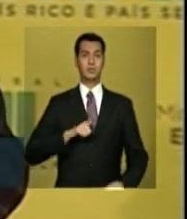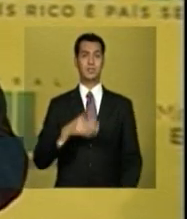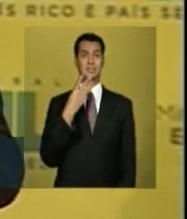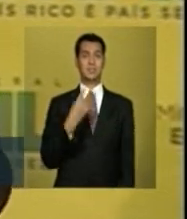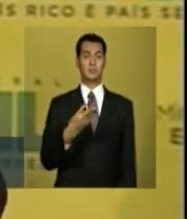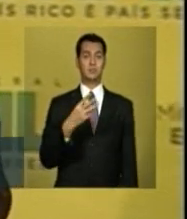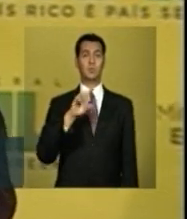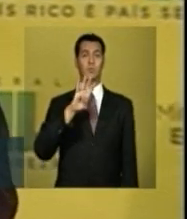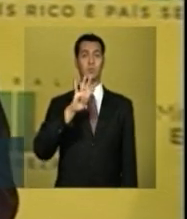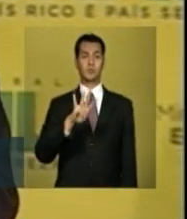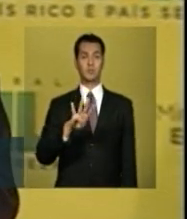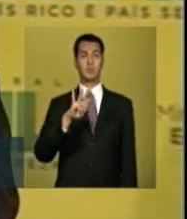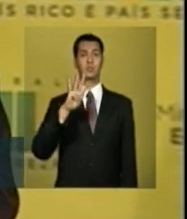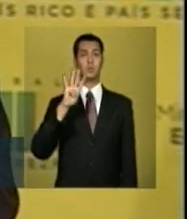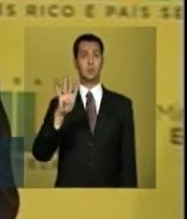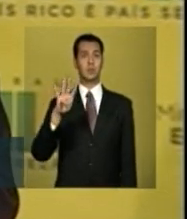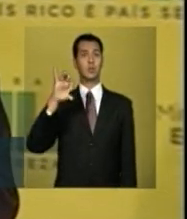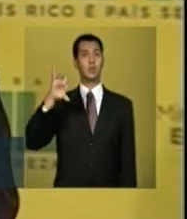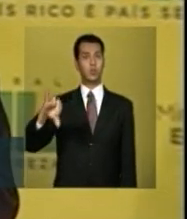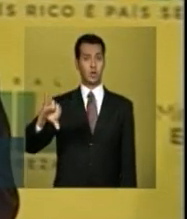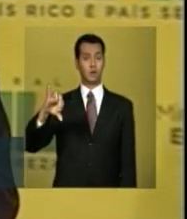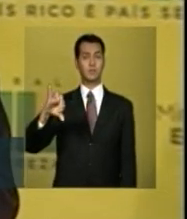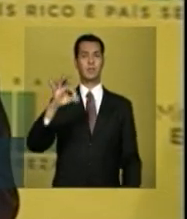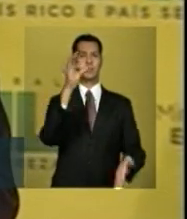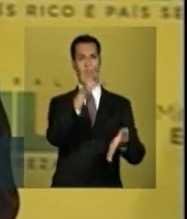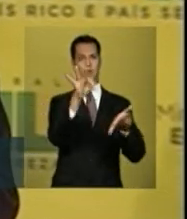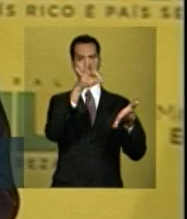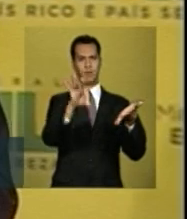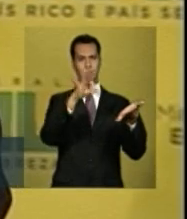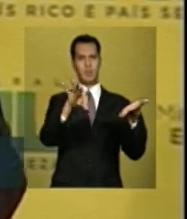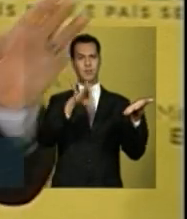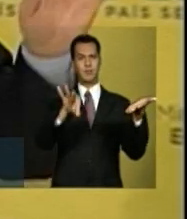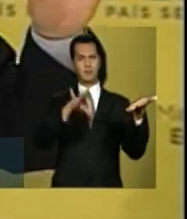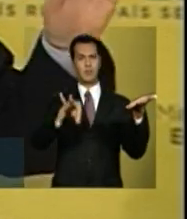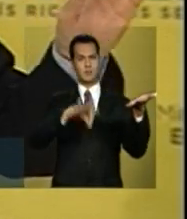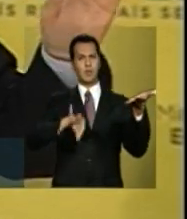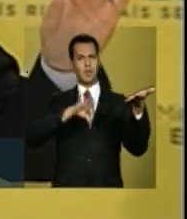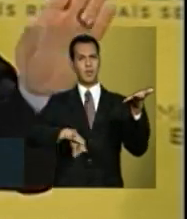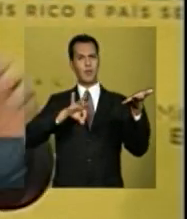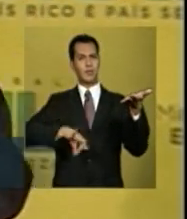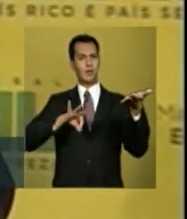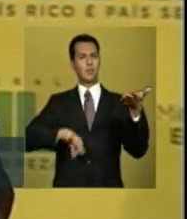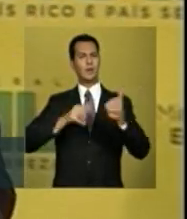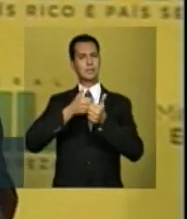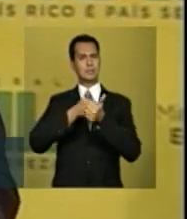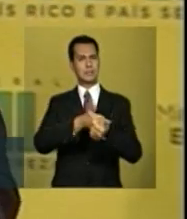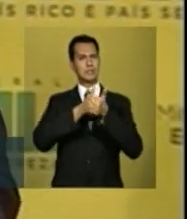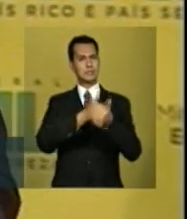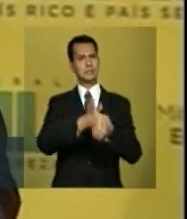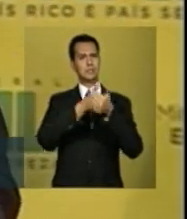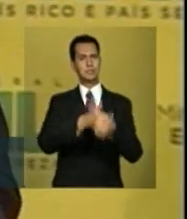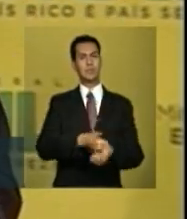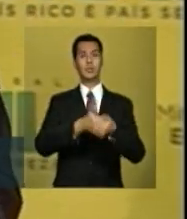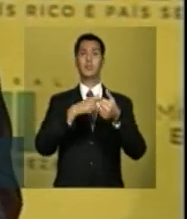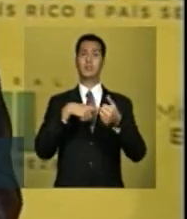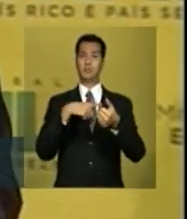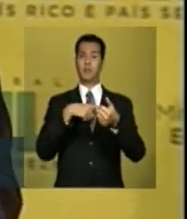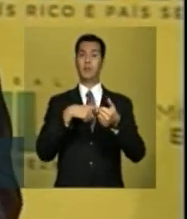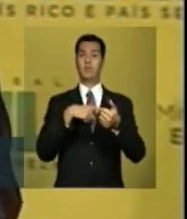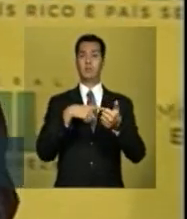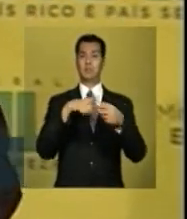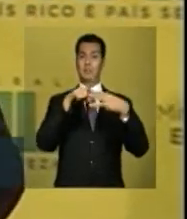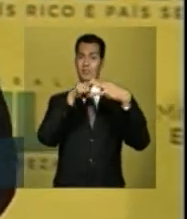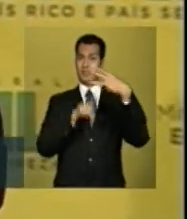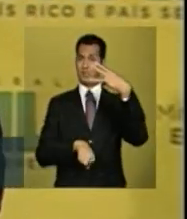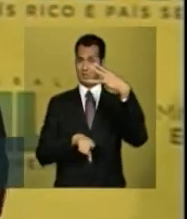3.449 itens estão estão sendo monitorados com três etapas Então